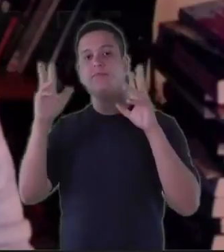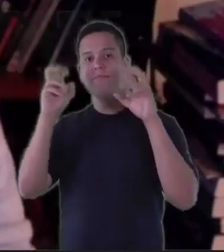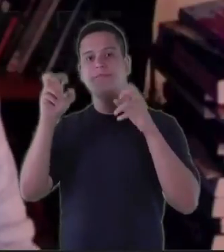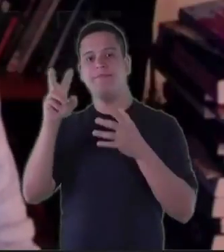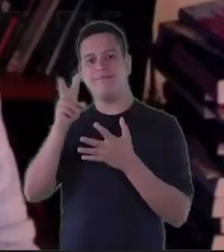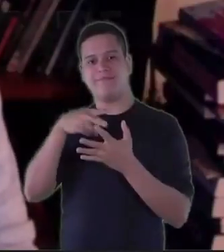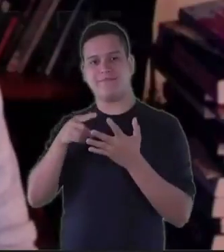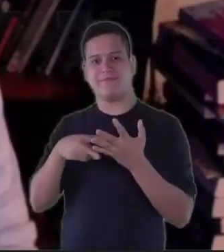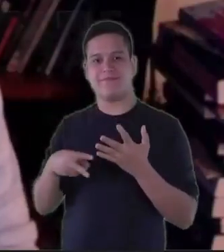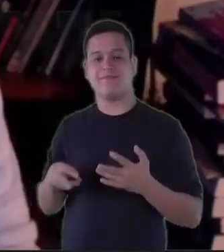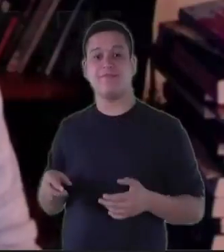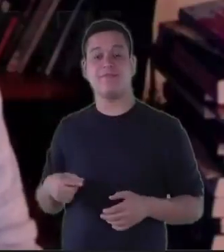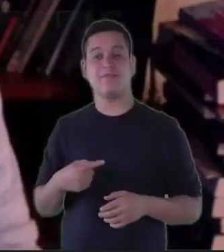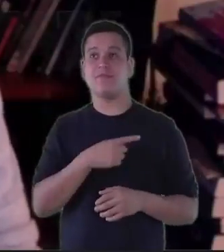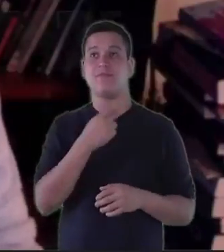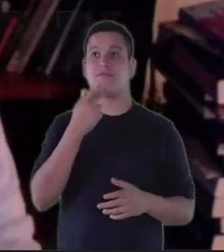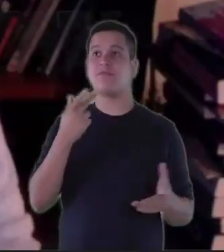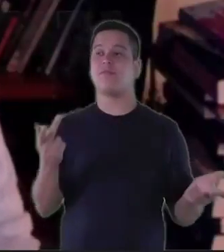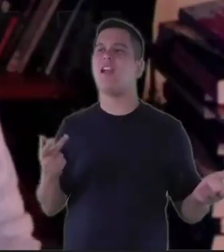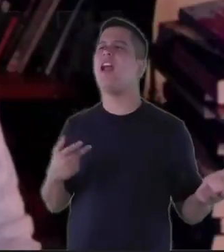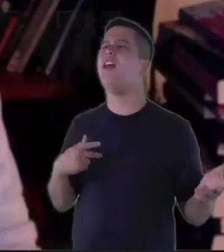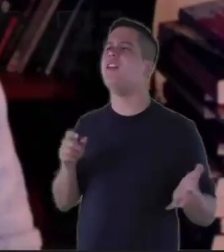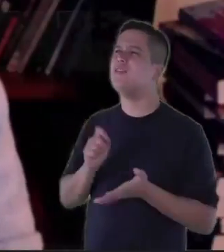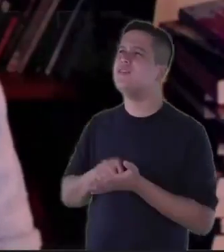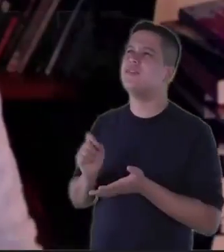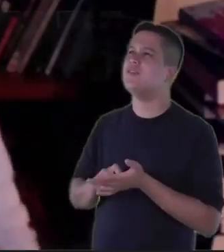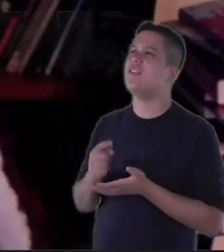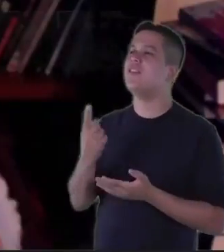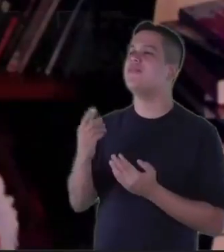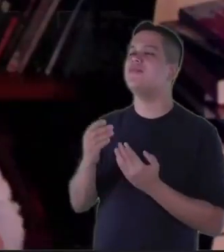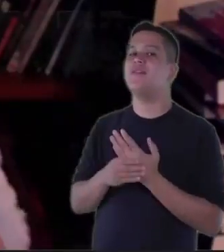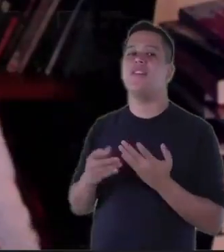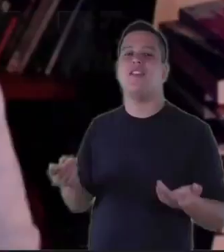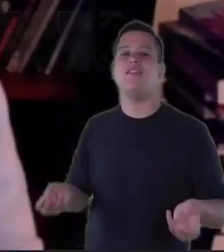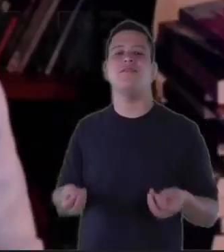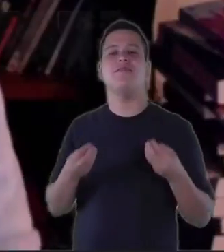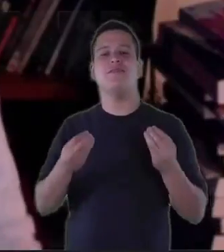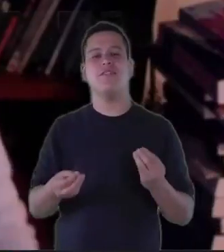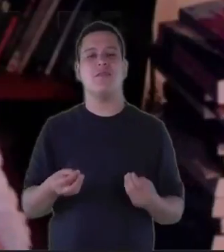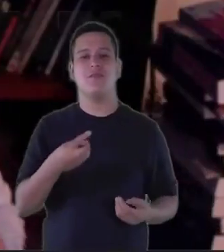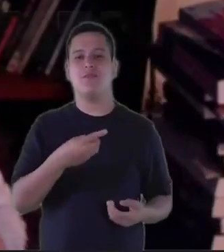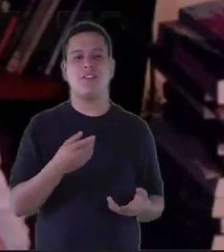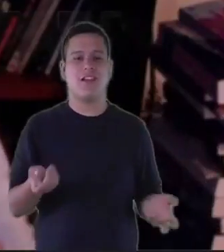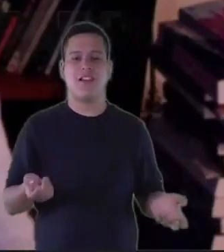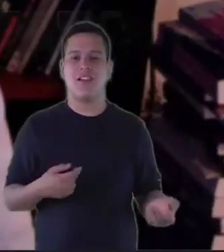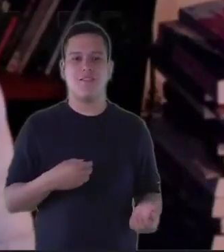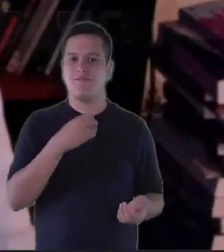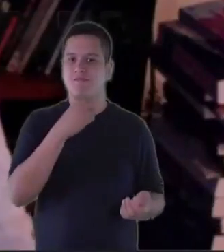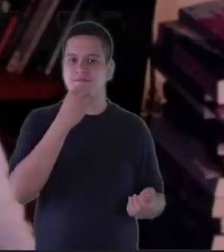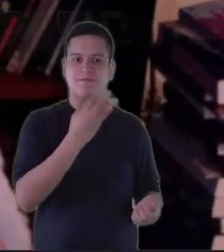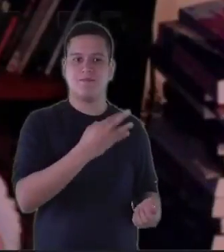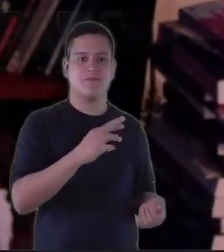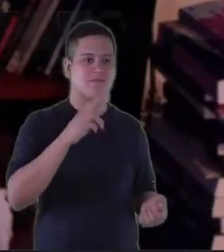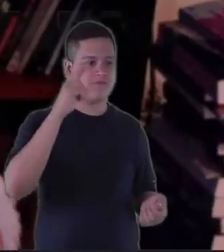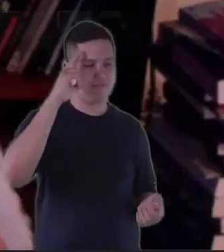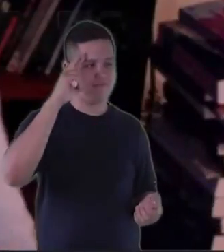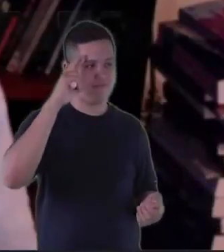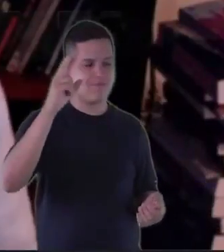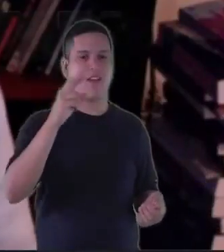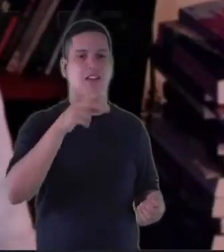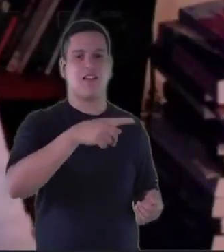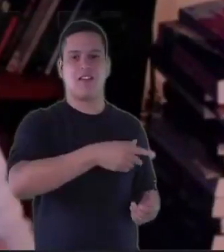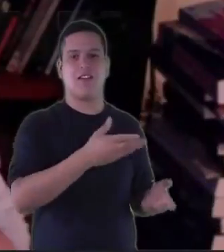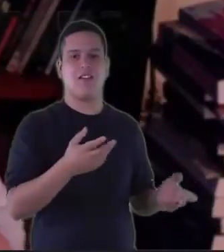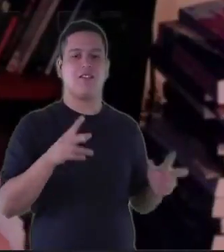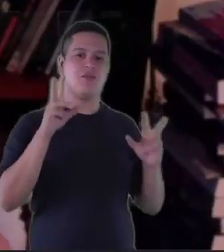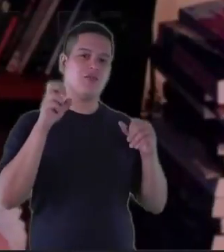né? O cara é um mestre da literatura policial brasileira, e é muito bom lembrar dele sempre. Eu acho assim,